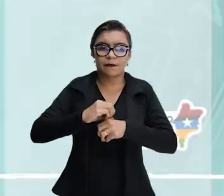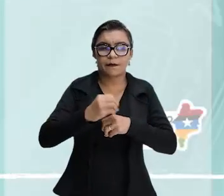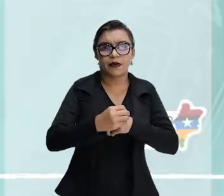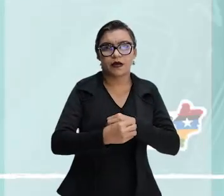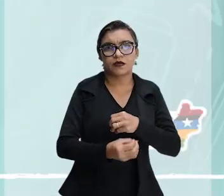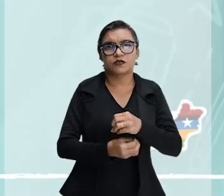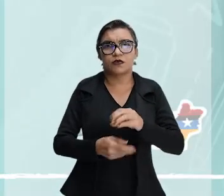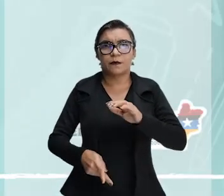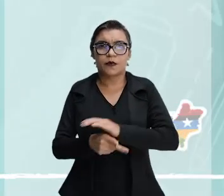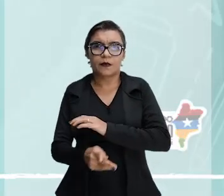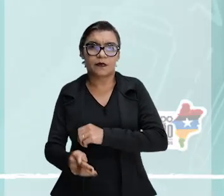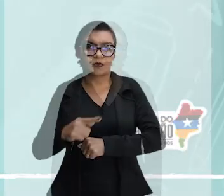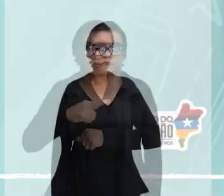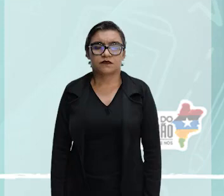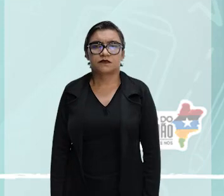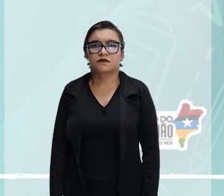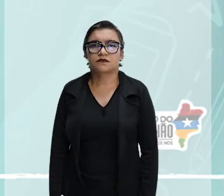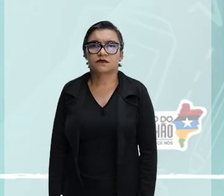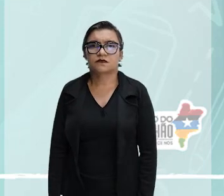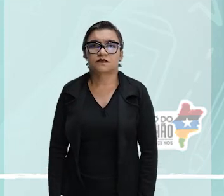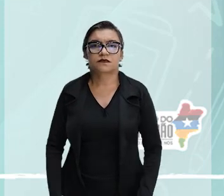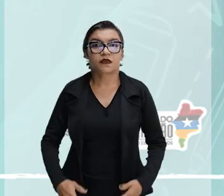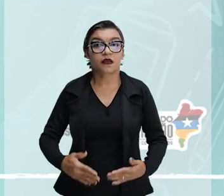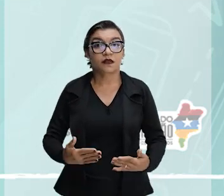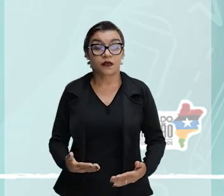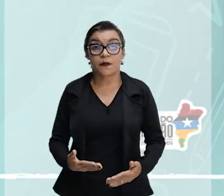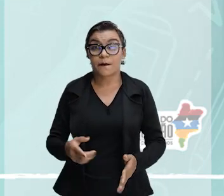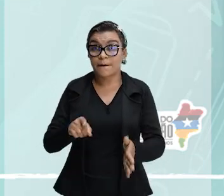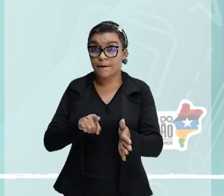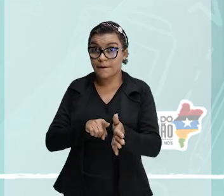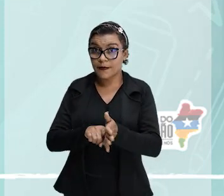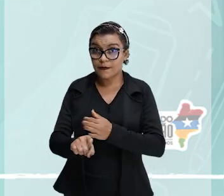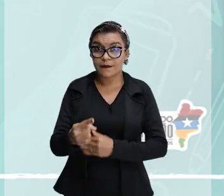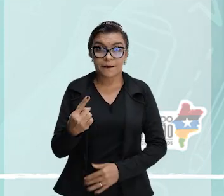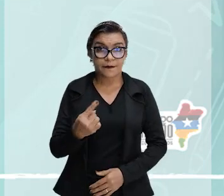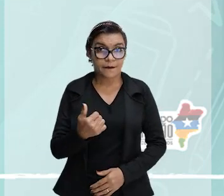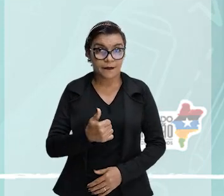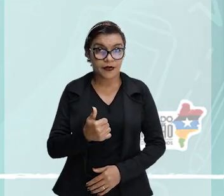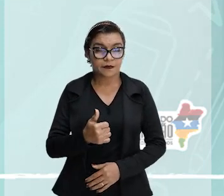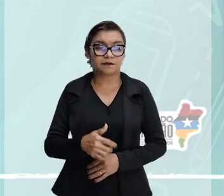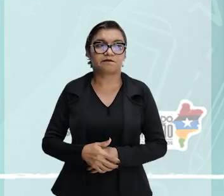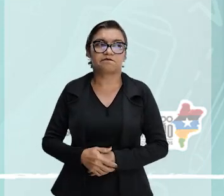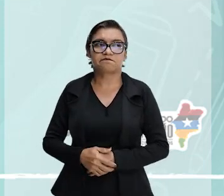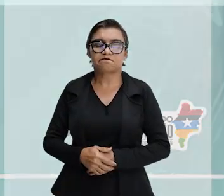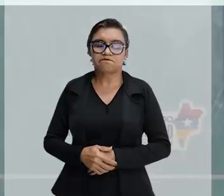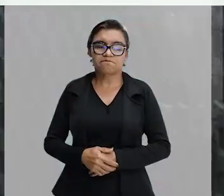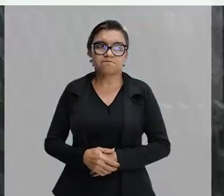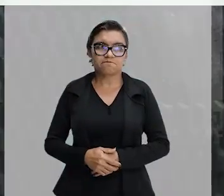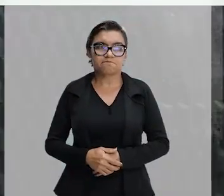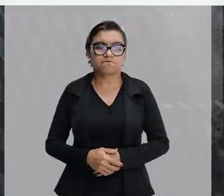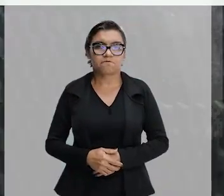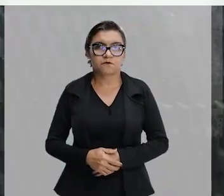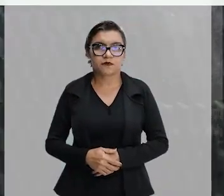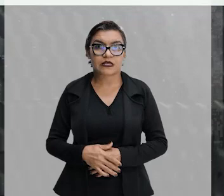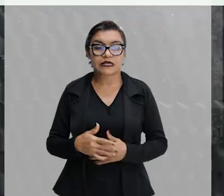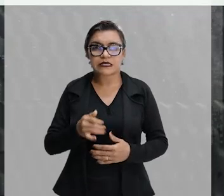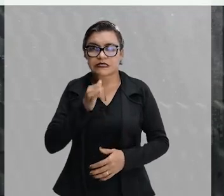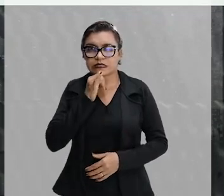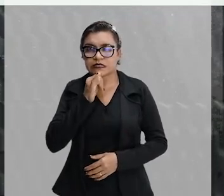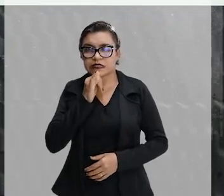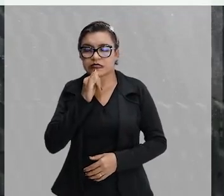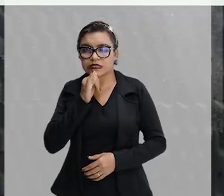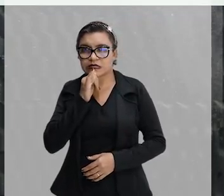elementares constituintes do átomo, ok? Então vamos para a primeira questão. A mecânica clássica, ok? Ela